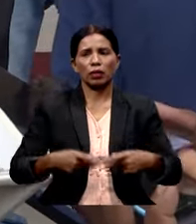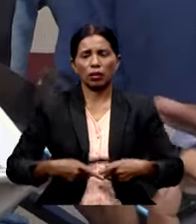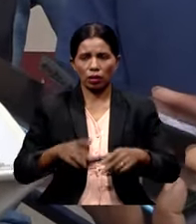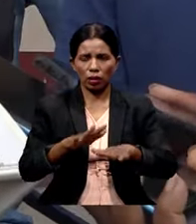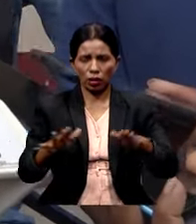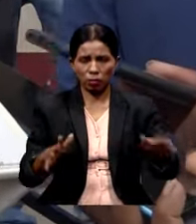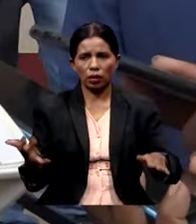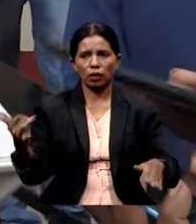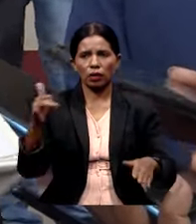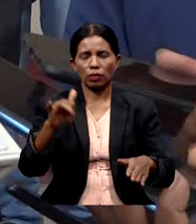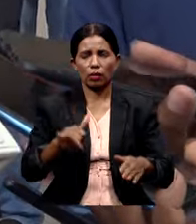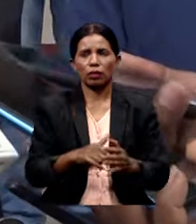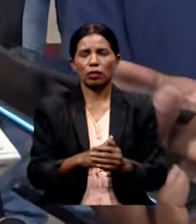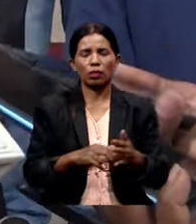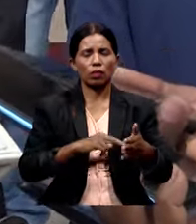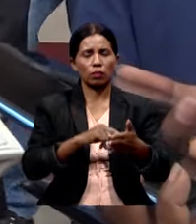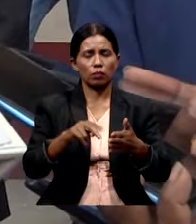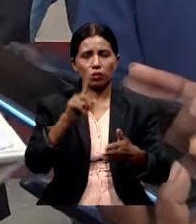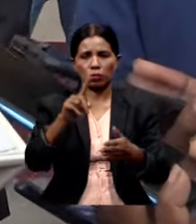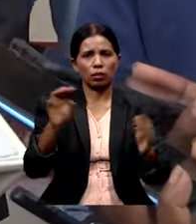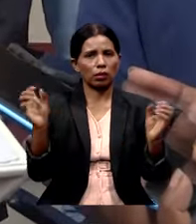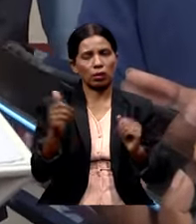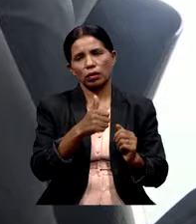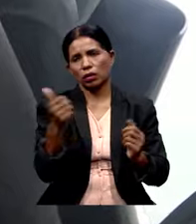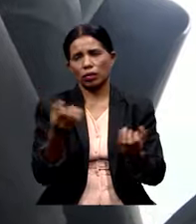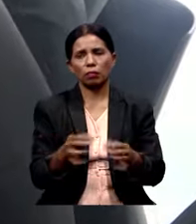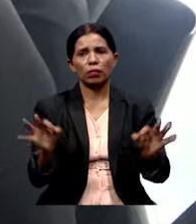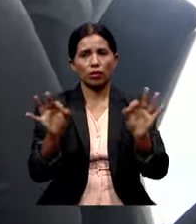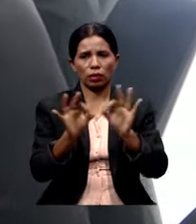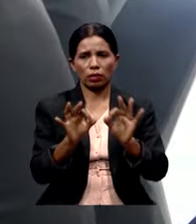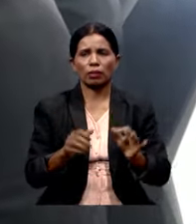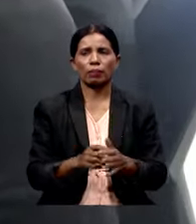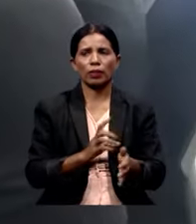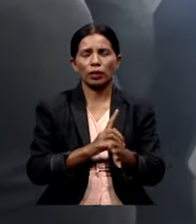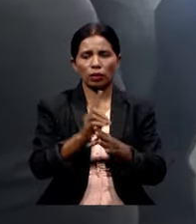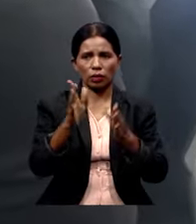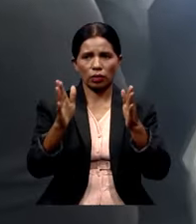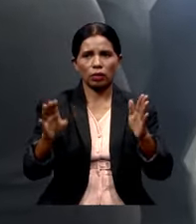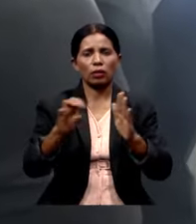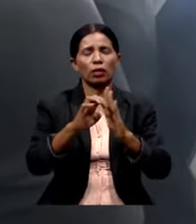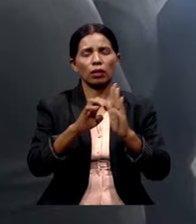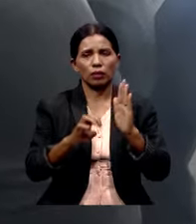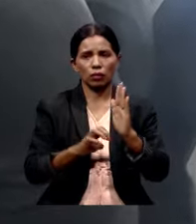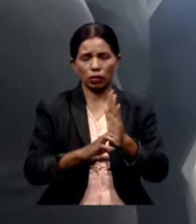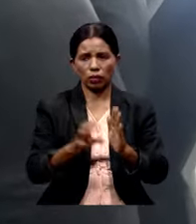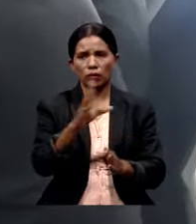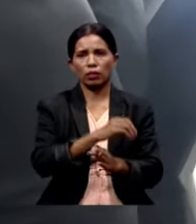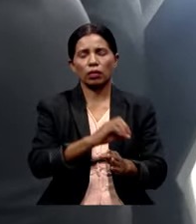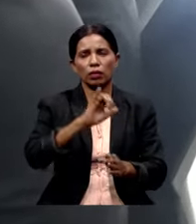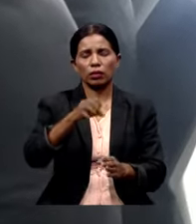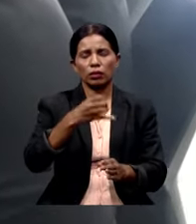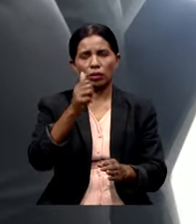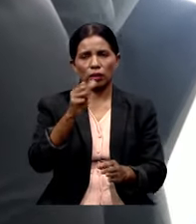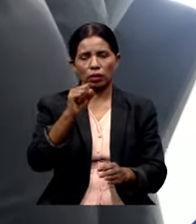minha. Né? Número um, lá é o importante ali. Diretor Executivo Centro Logístico Nacional Jacinto